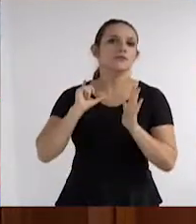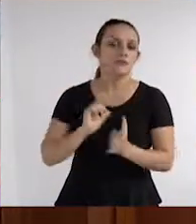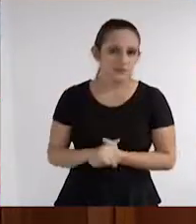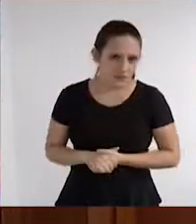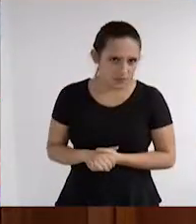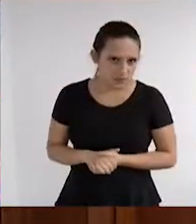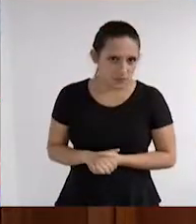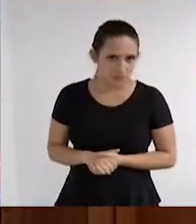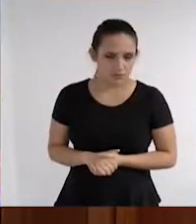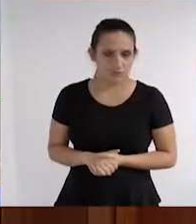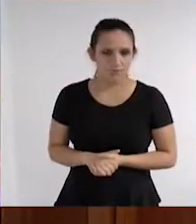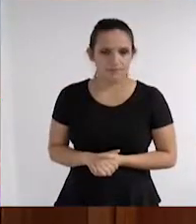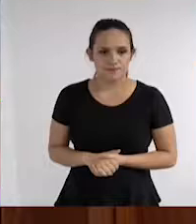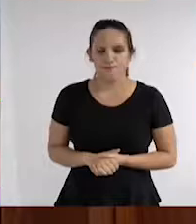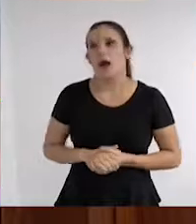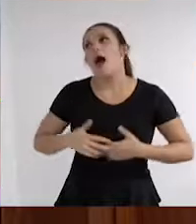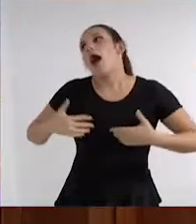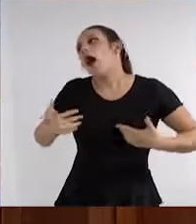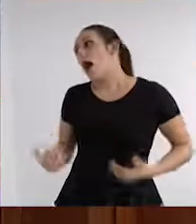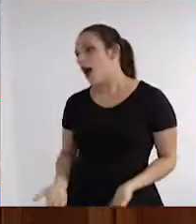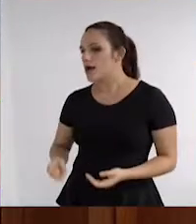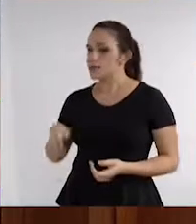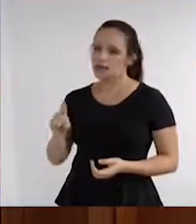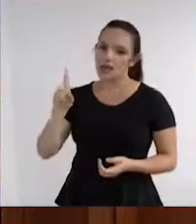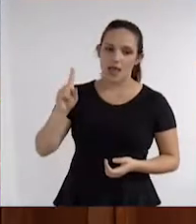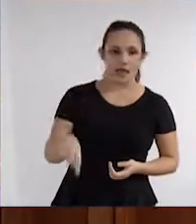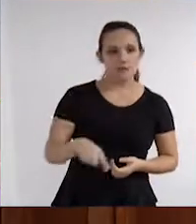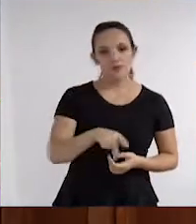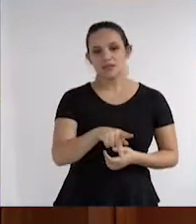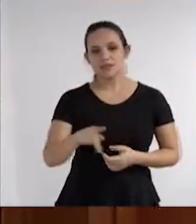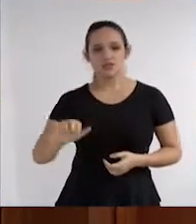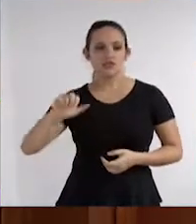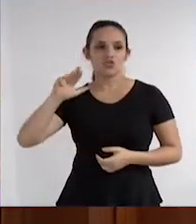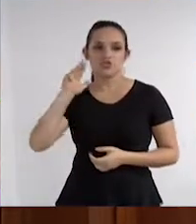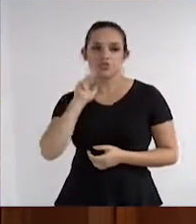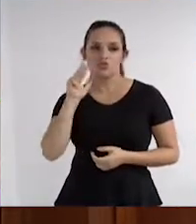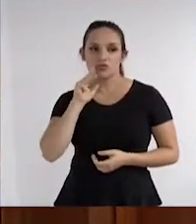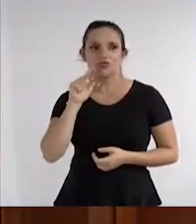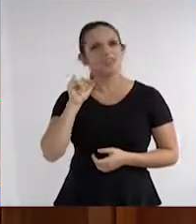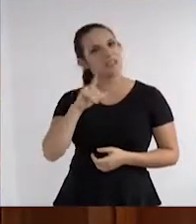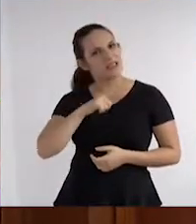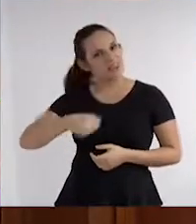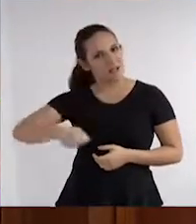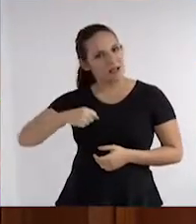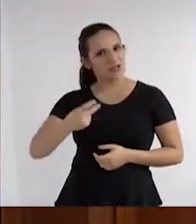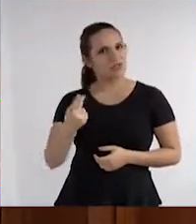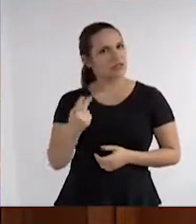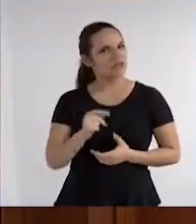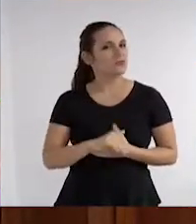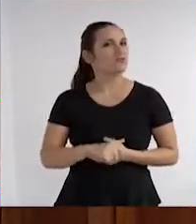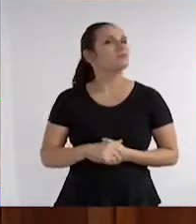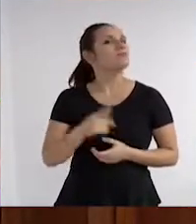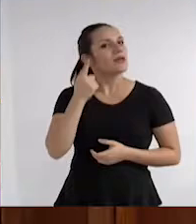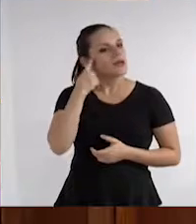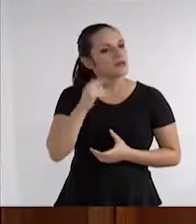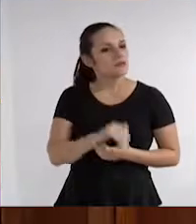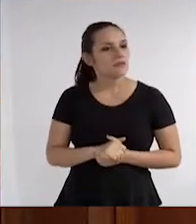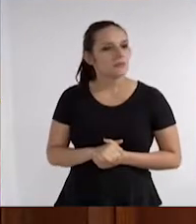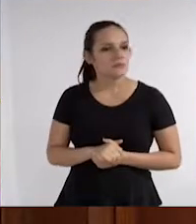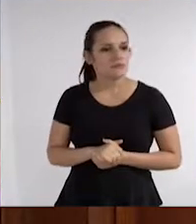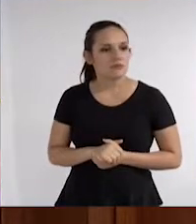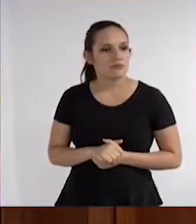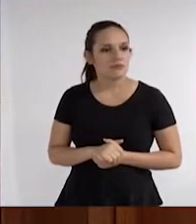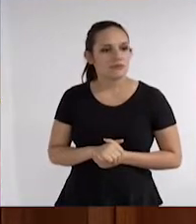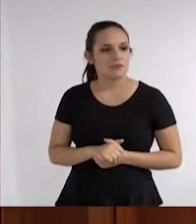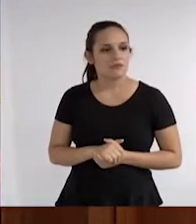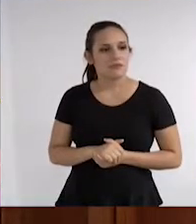chegou. Ah, se fosse com o presidente Lula que aparecesse uma mala de dinheiro, hein? Ah, se fosse no apartamento do presidente